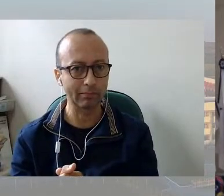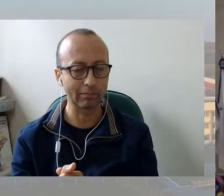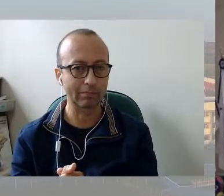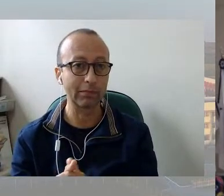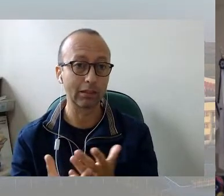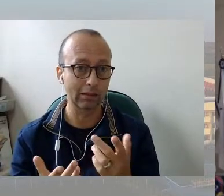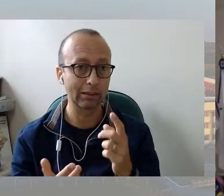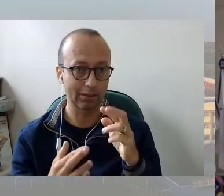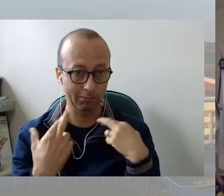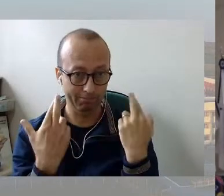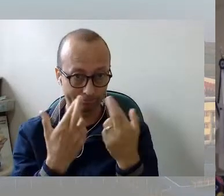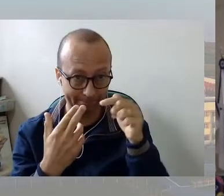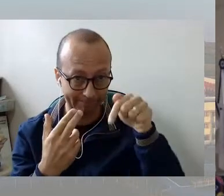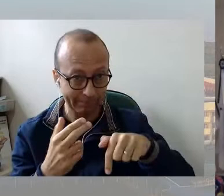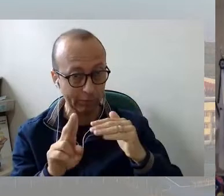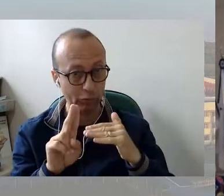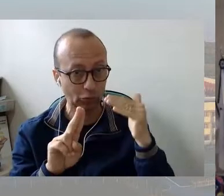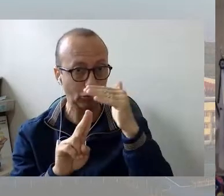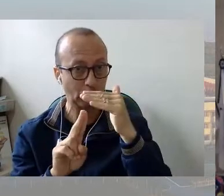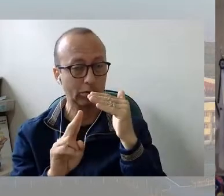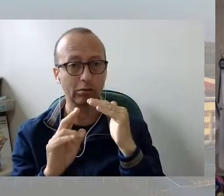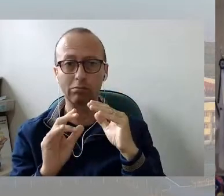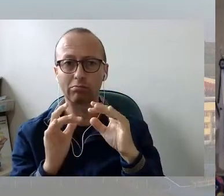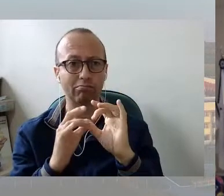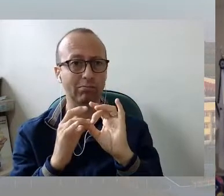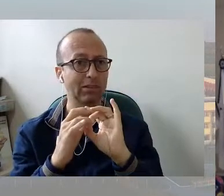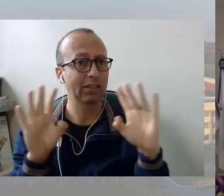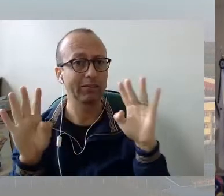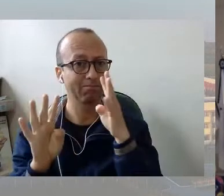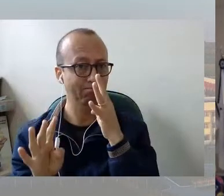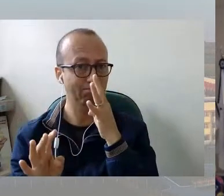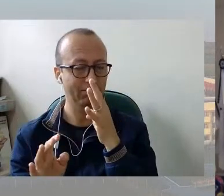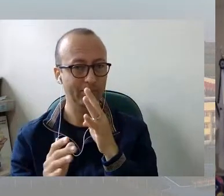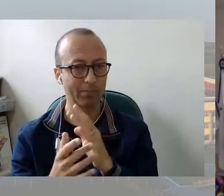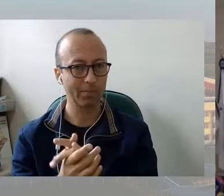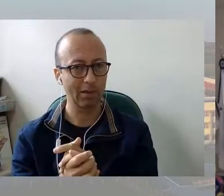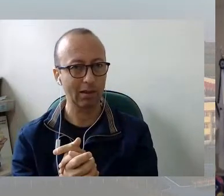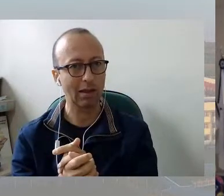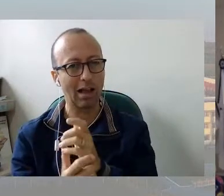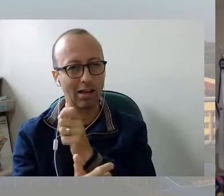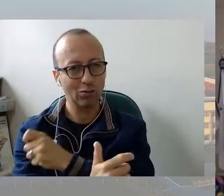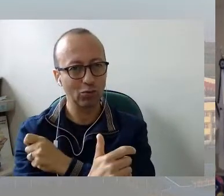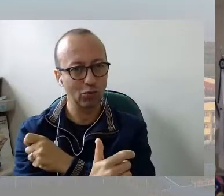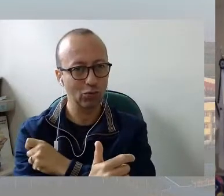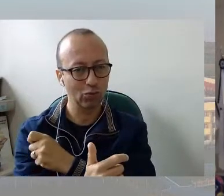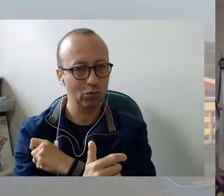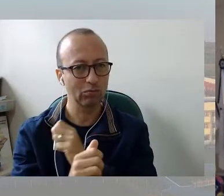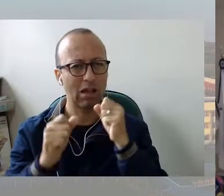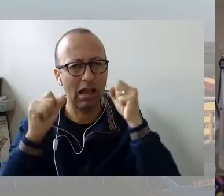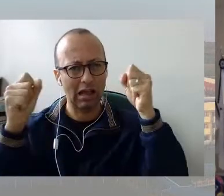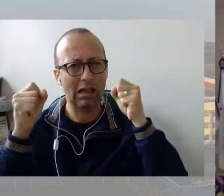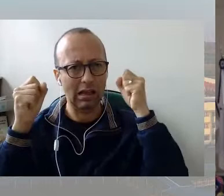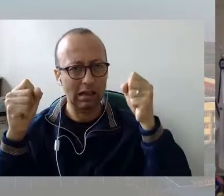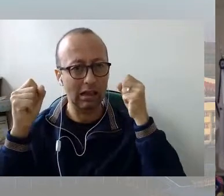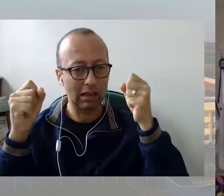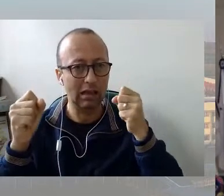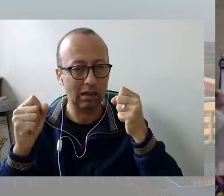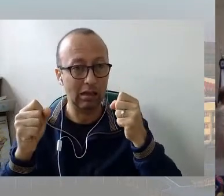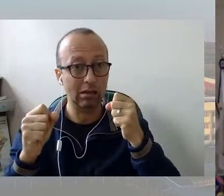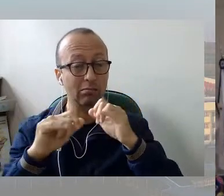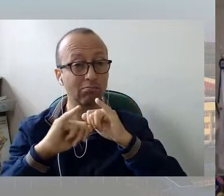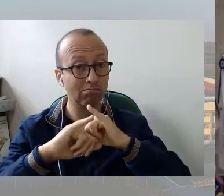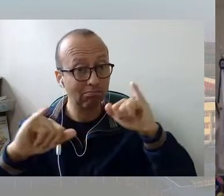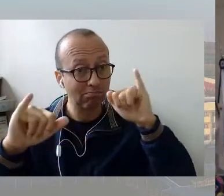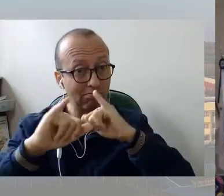públicas, que quando começou a manifestação dos estudantes, a transmissão da reunião foi interrompida.